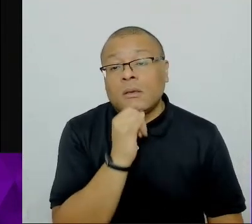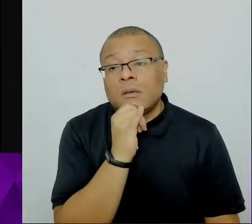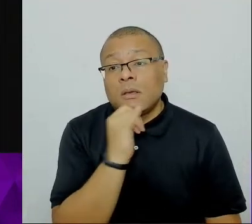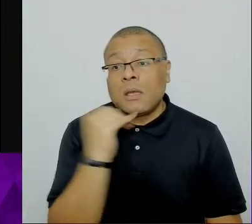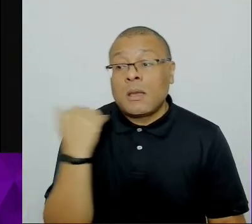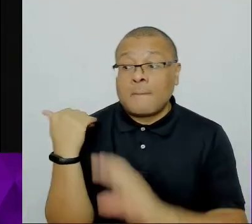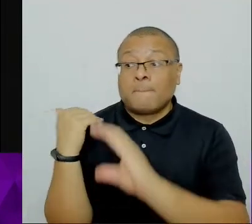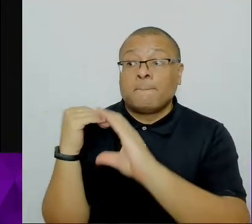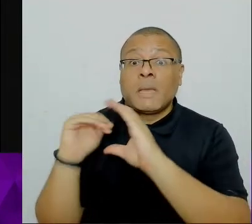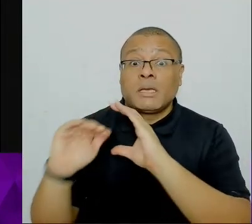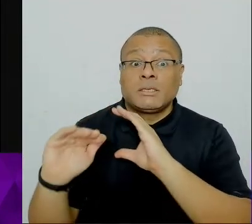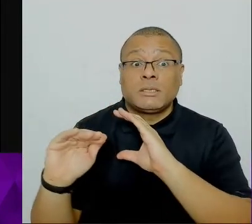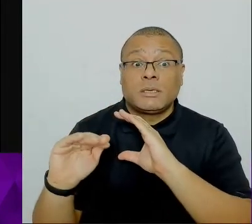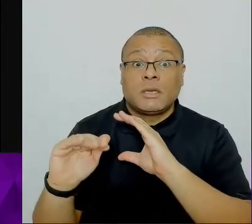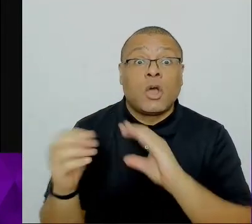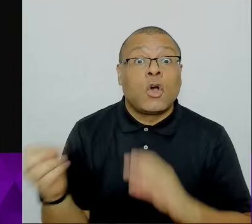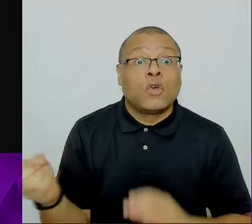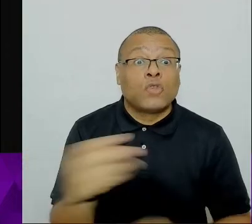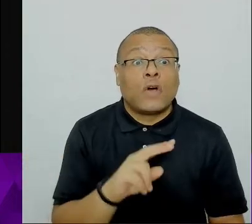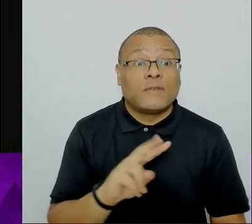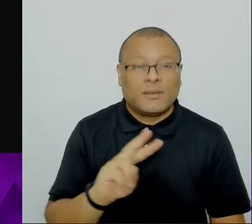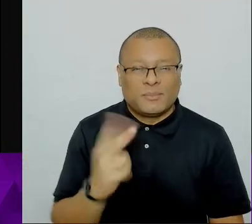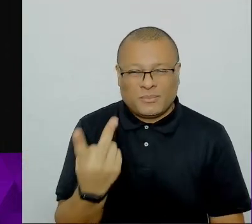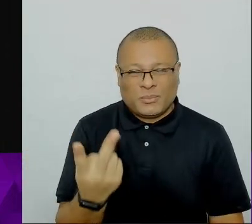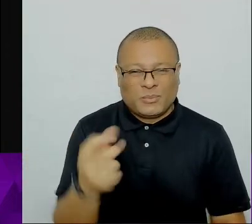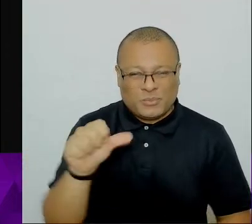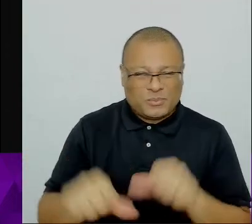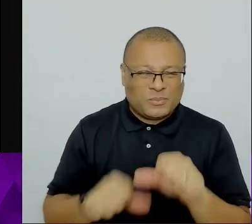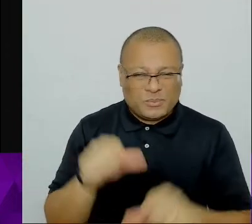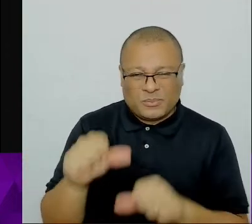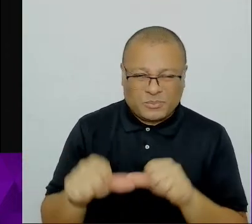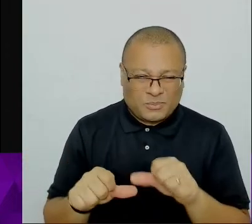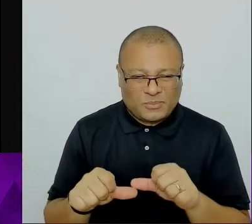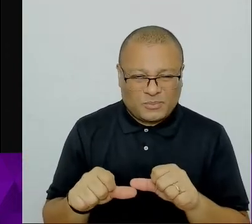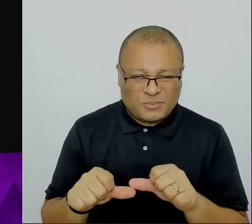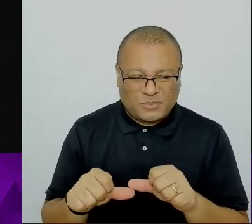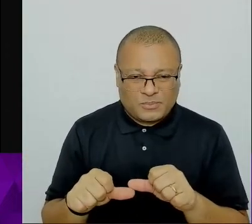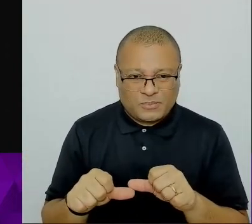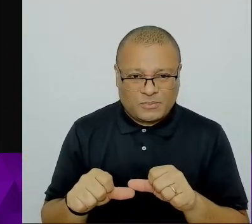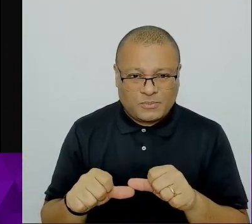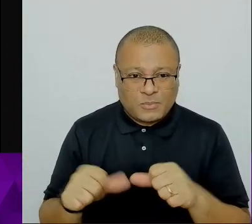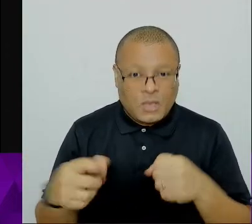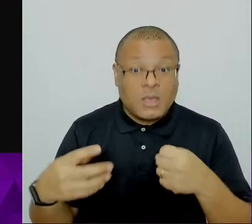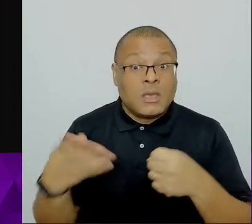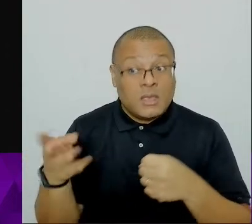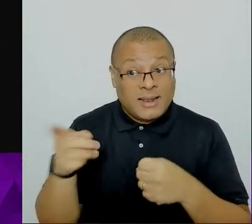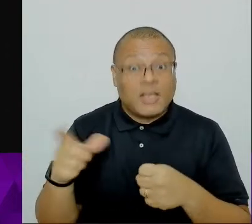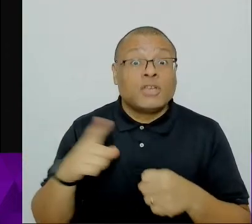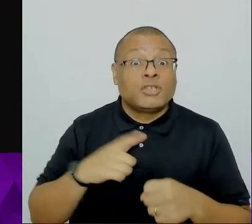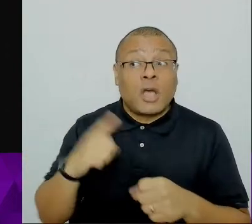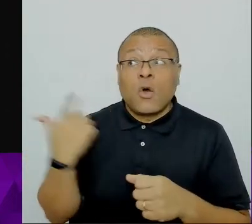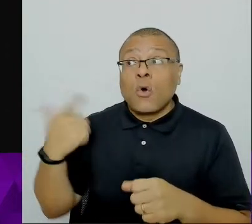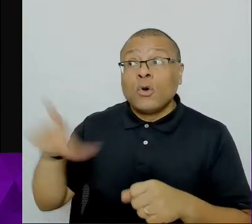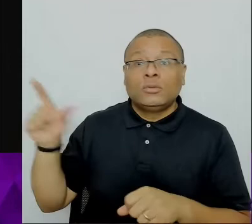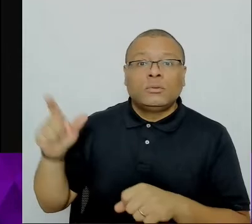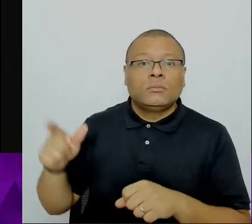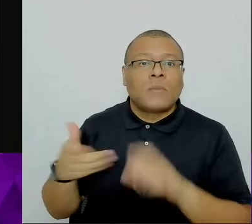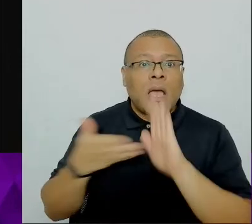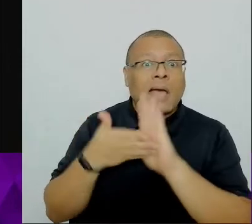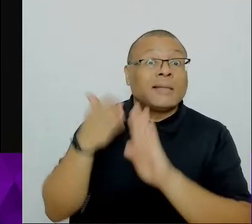mande uma nova atualização pro recurso e esse recurso já tenha sido alterado por